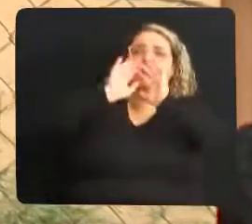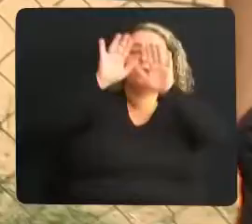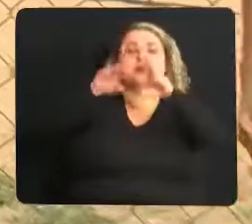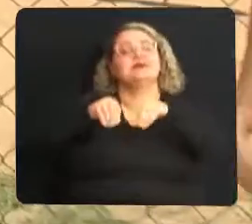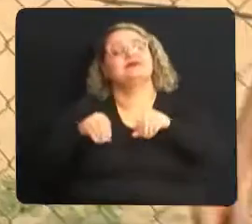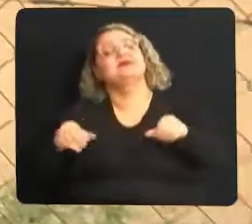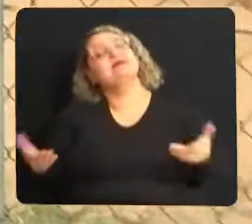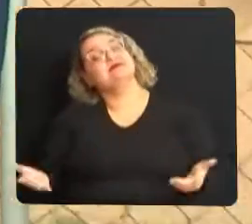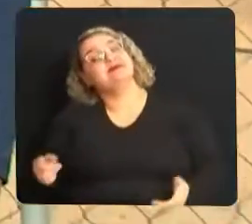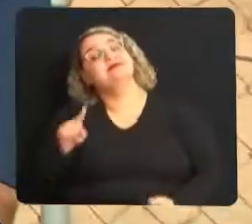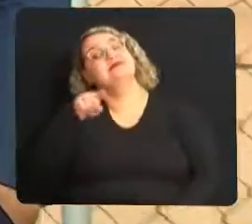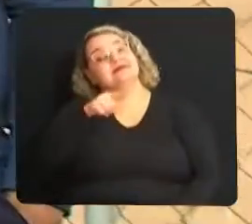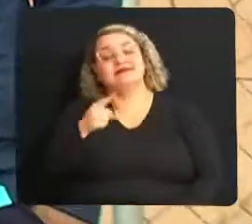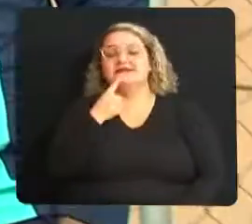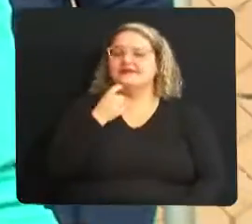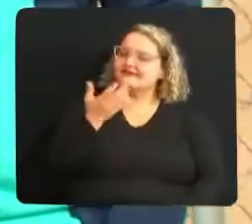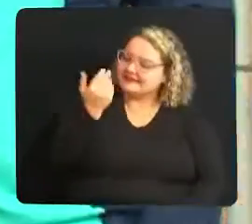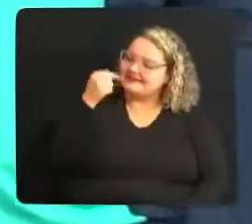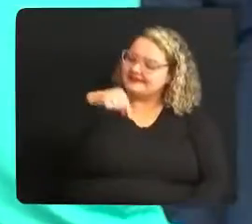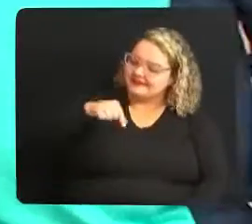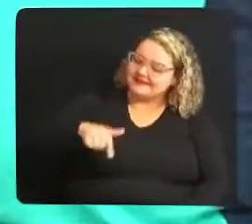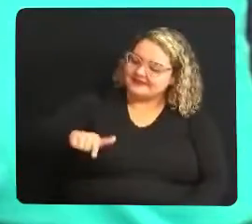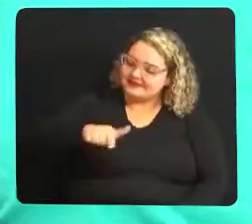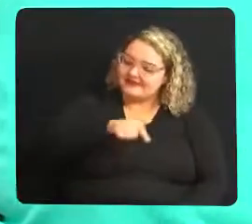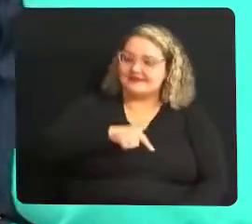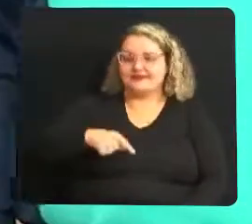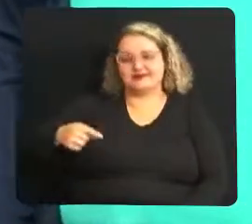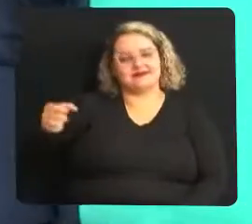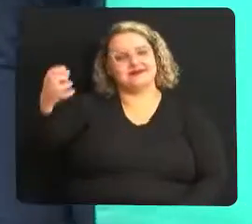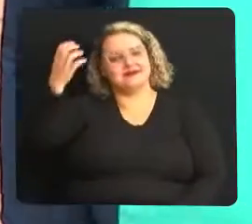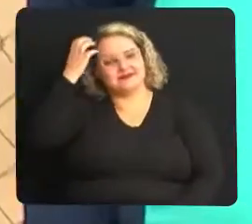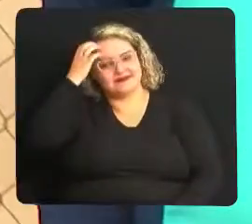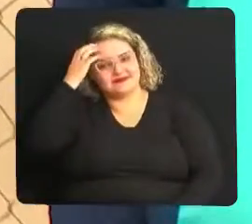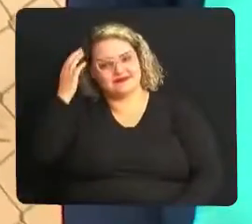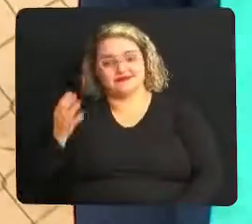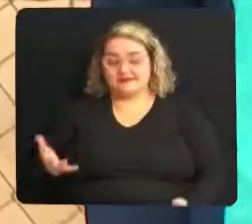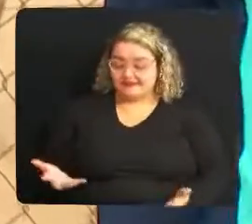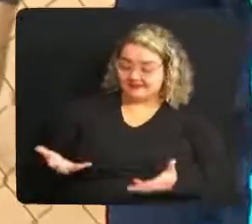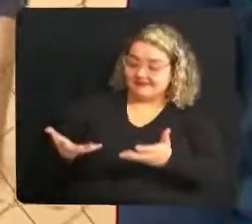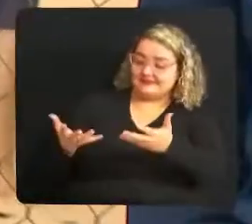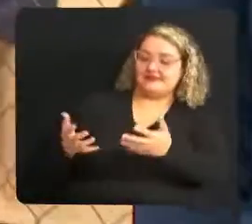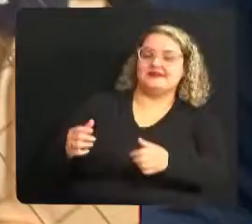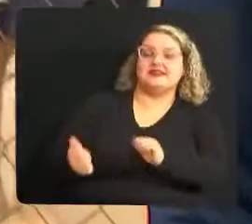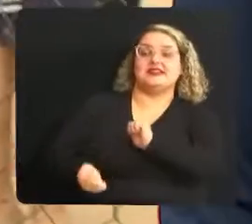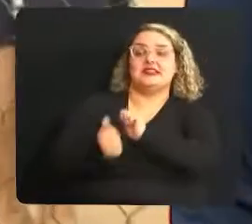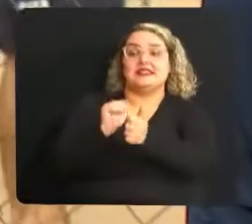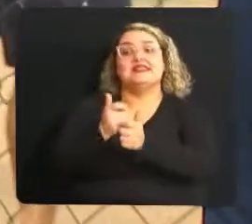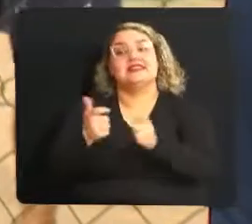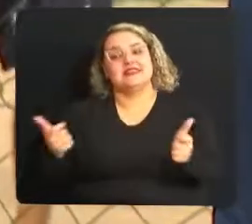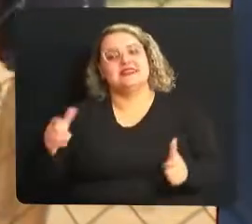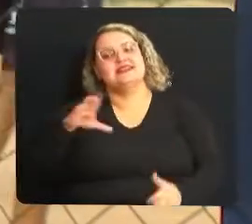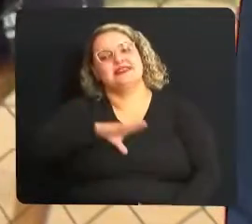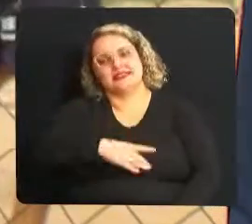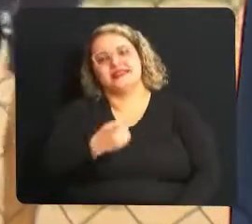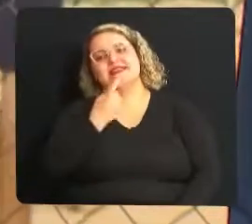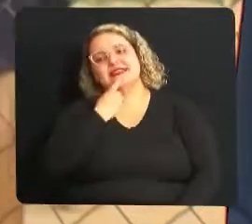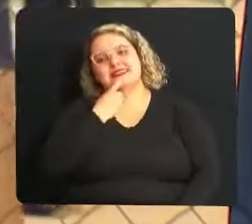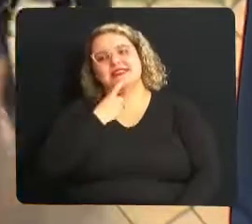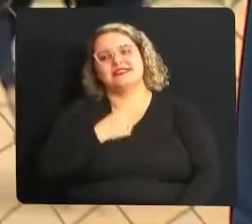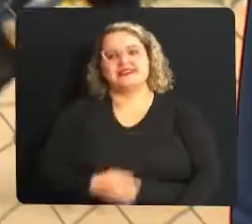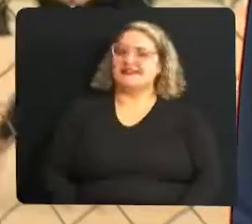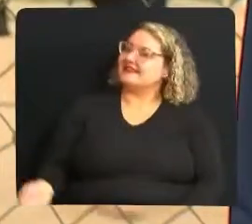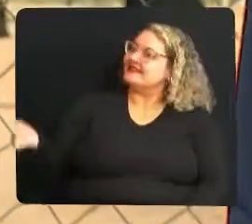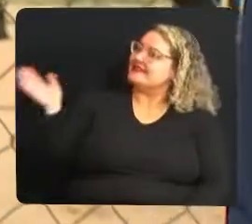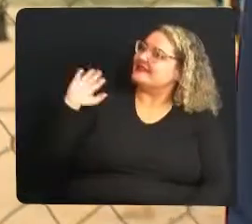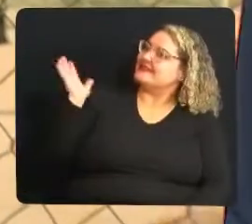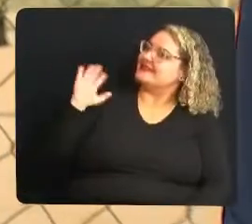praia feriadão vem para cá para Taquaral vai prestigiar esse esporte que como eu disse está crescendo muito aqui na cidade de